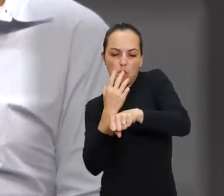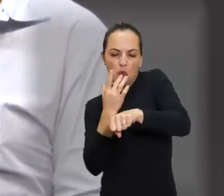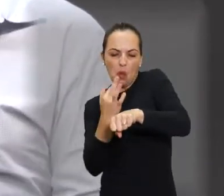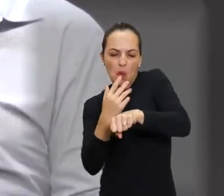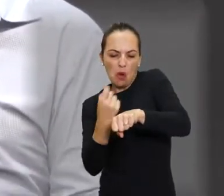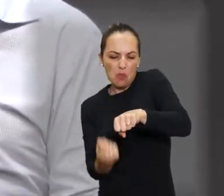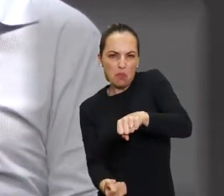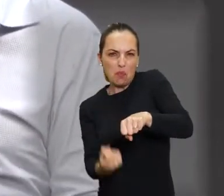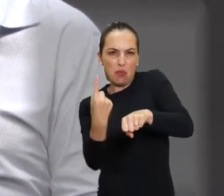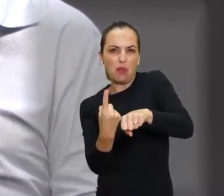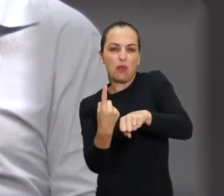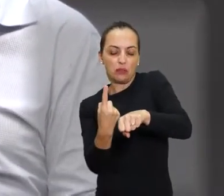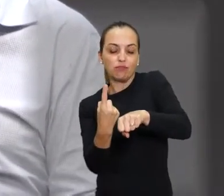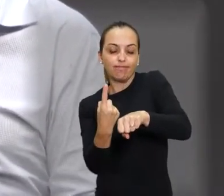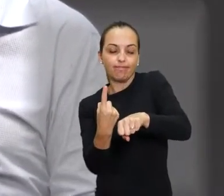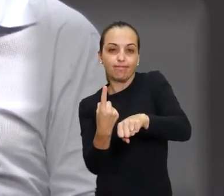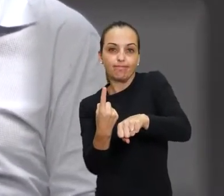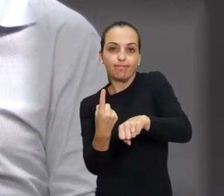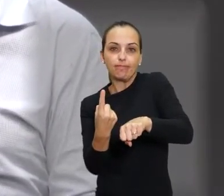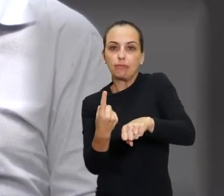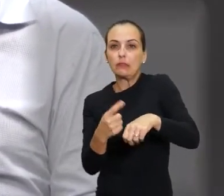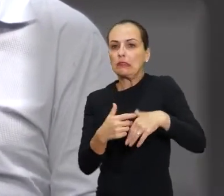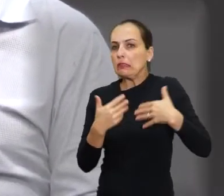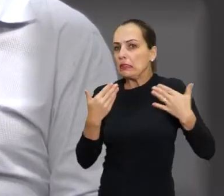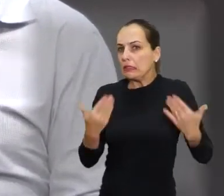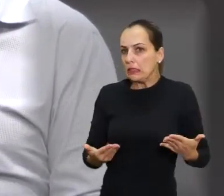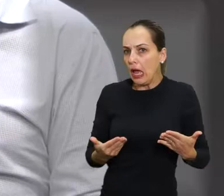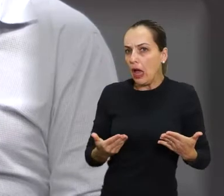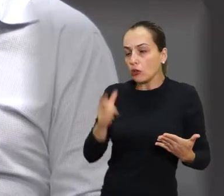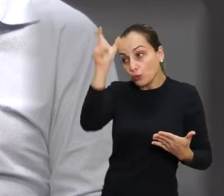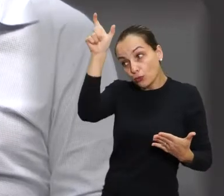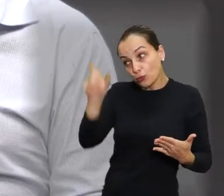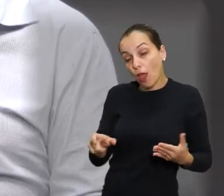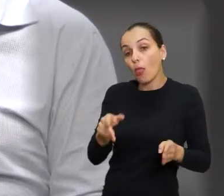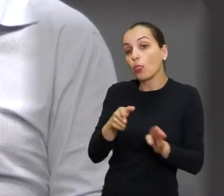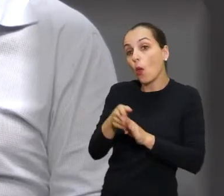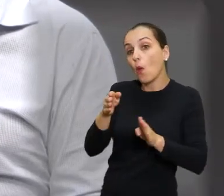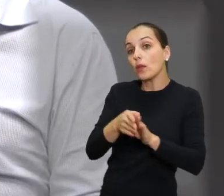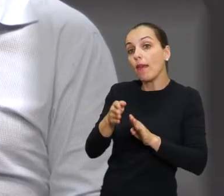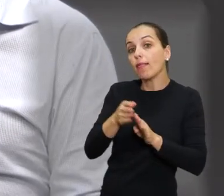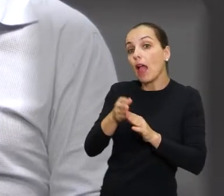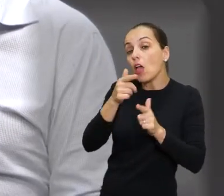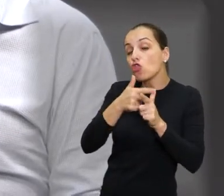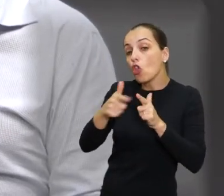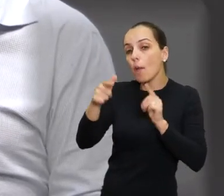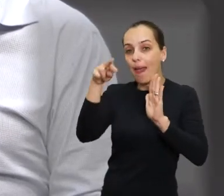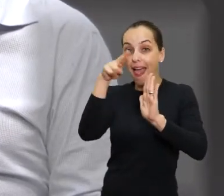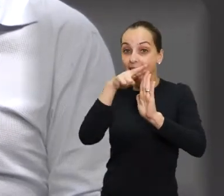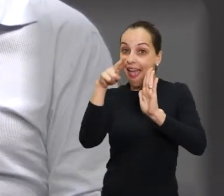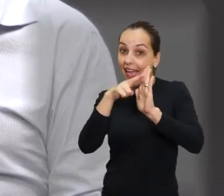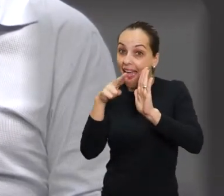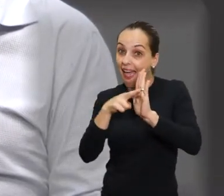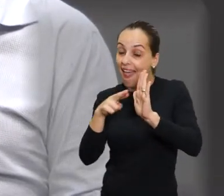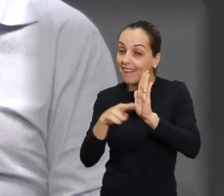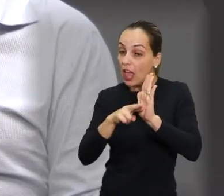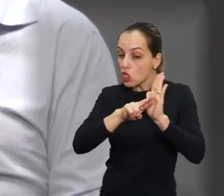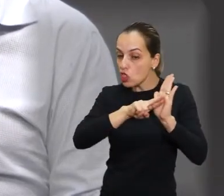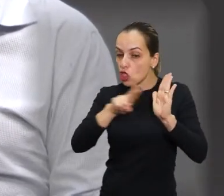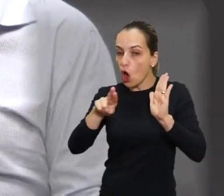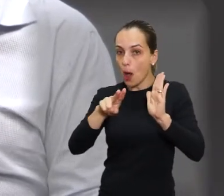mudar subitamente de forma, de tamanho, de coloração. No melanoma, a